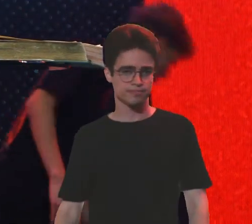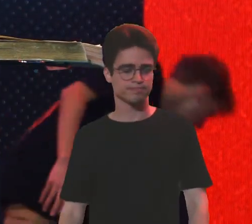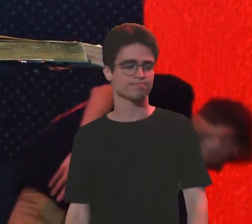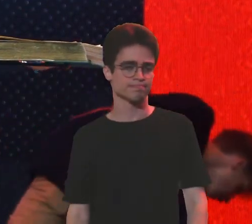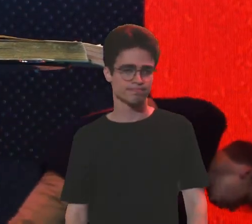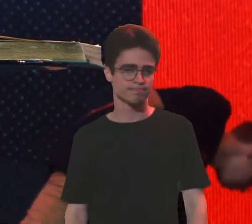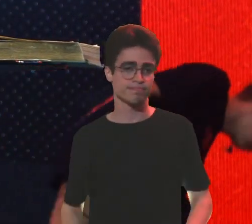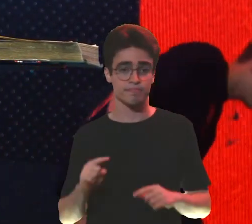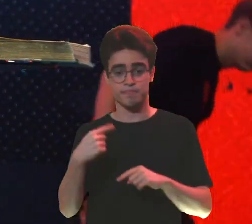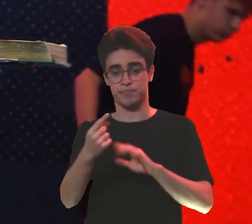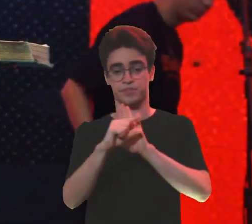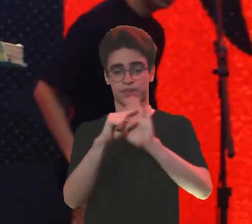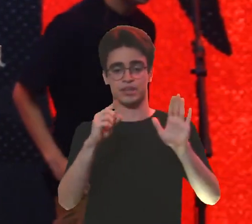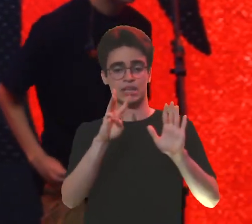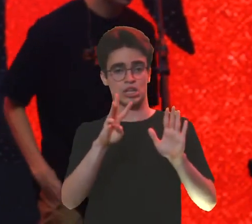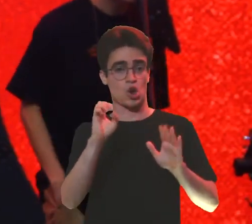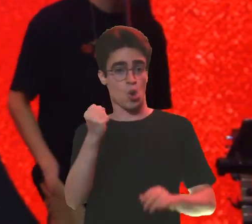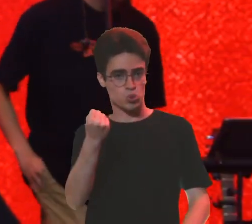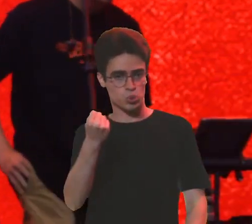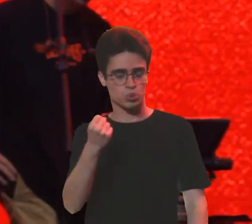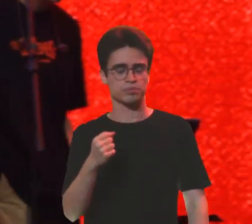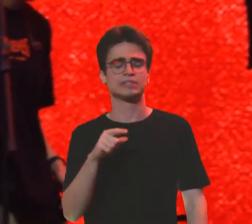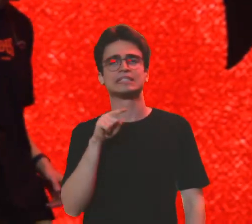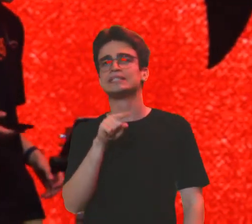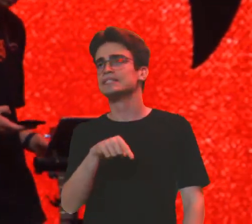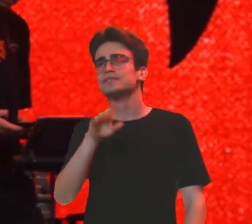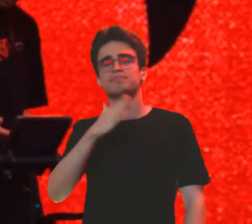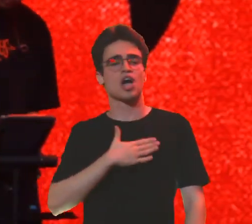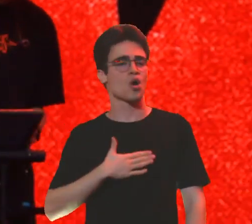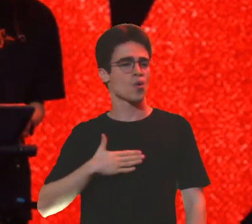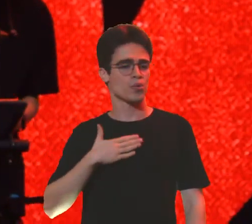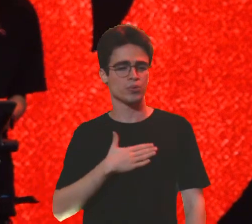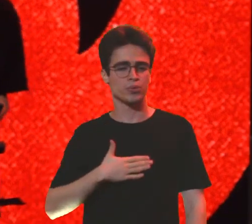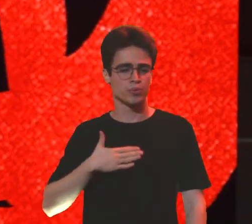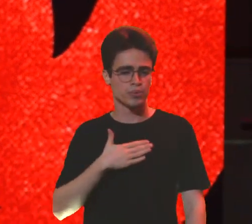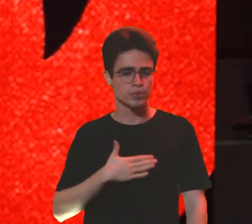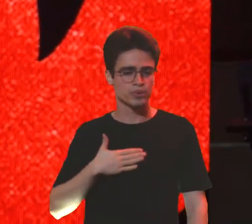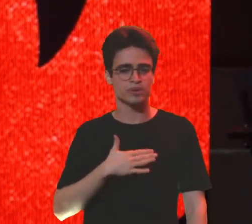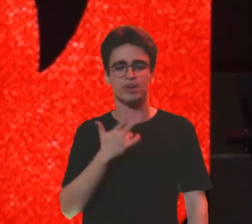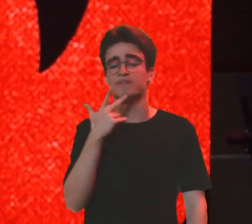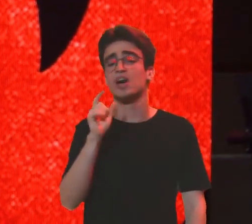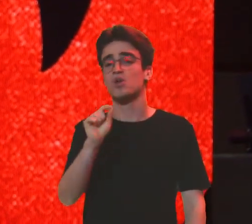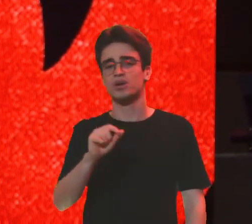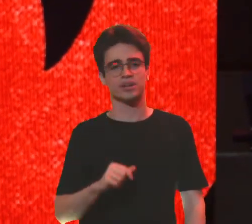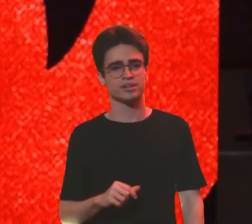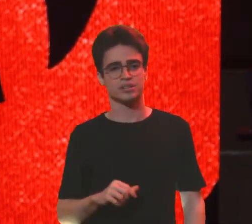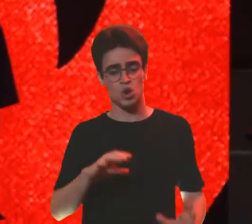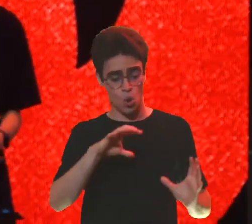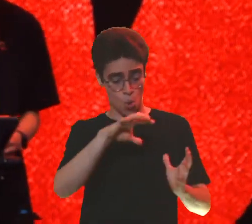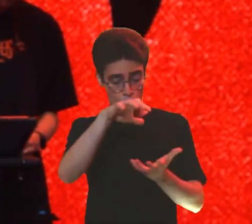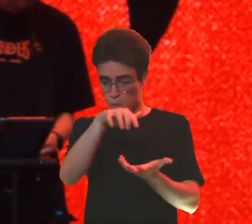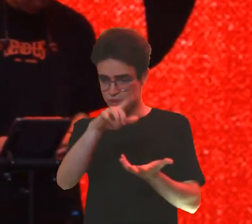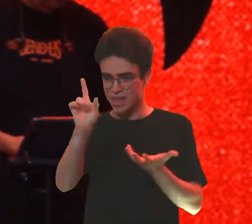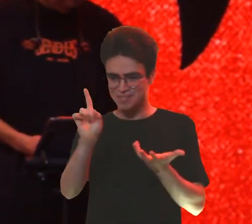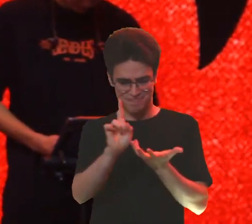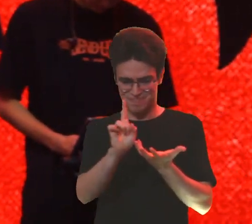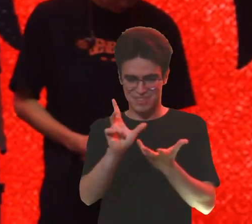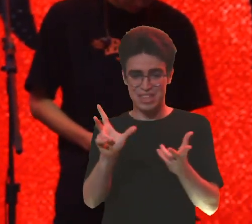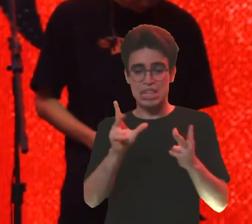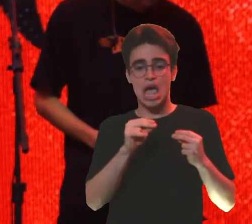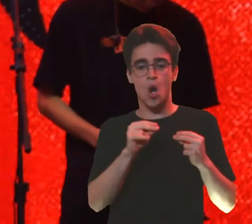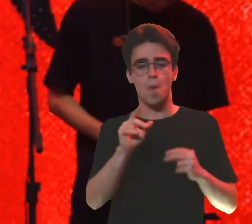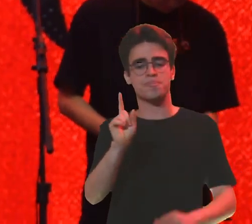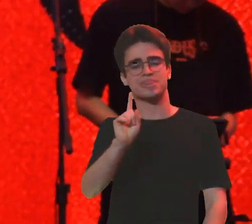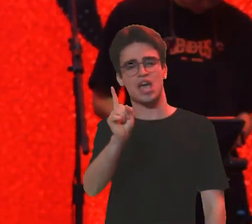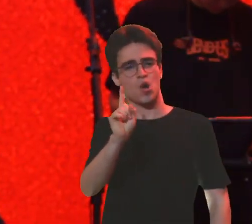No versículo 38, e é uma das minhas partes preferidas, fala que o mundo não era digno deles.